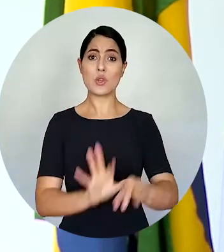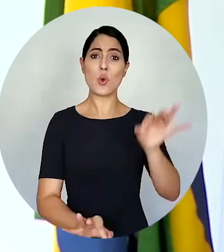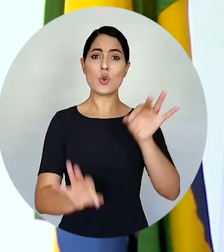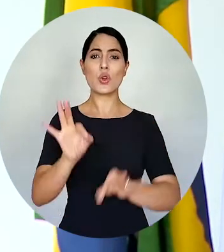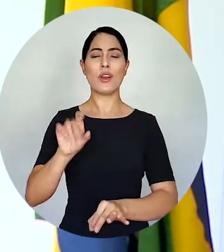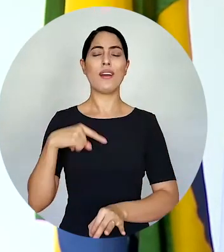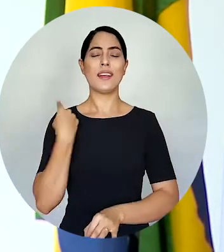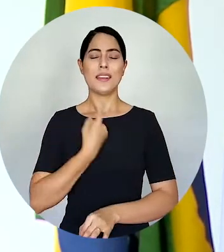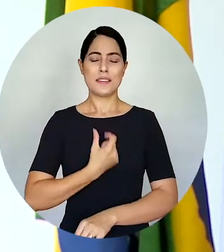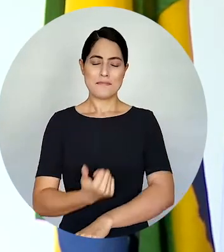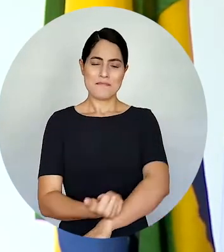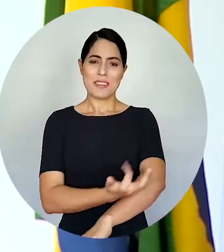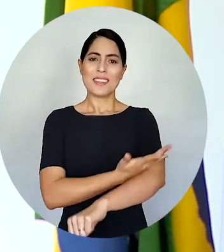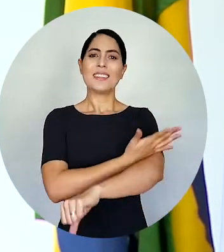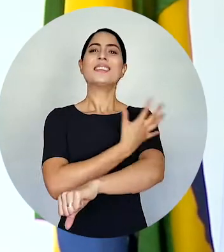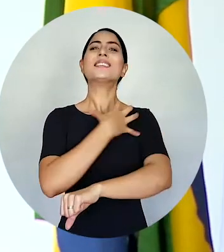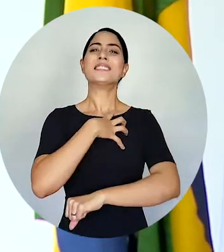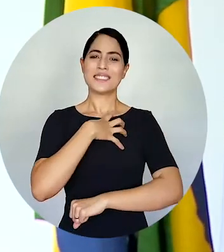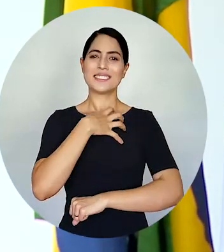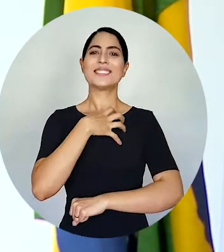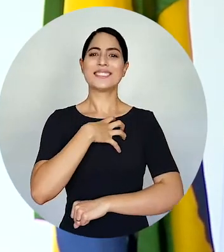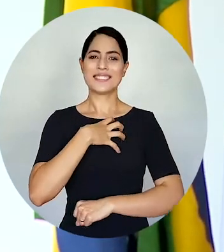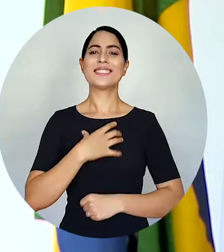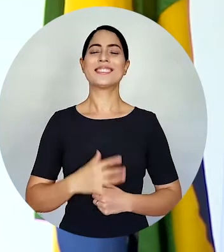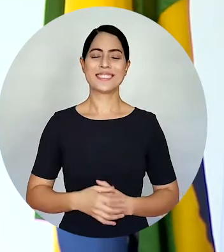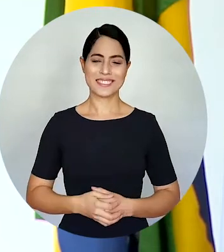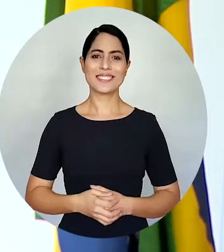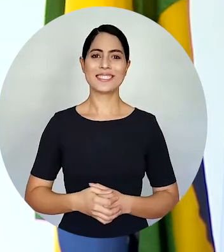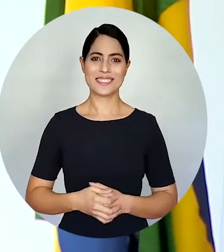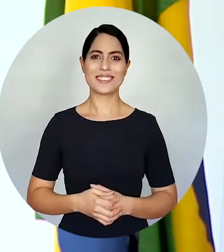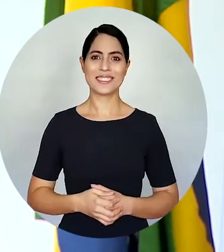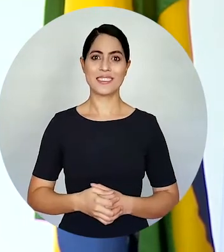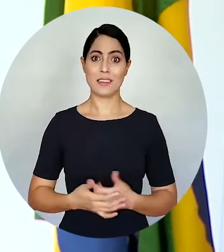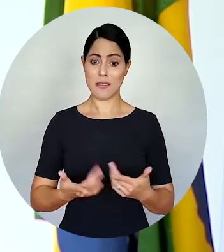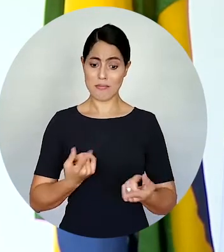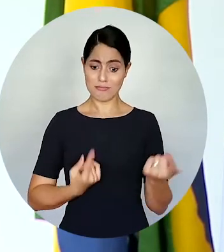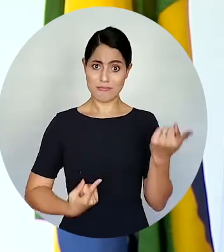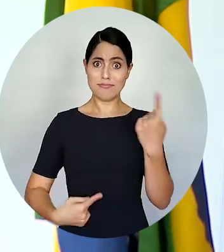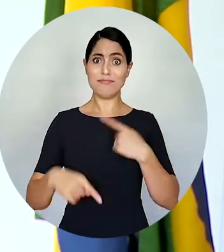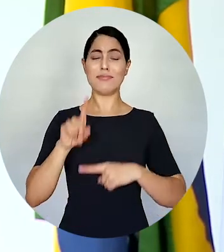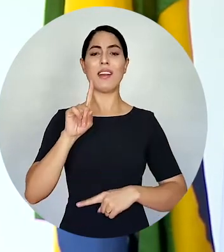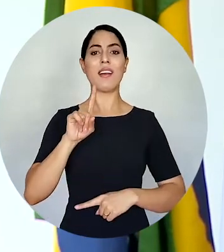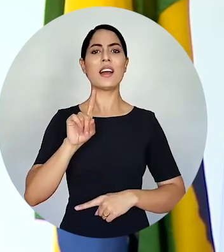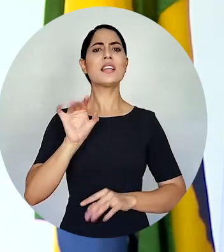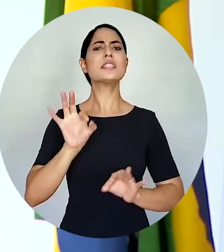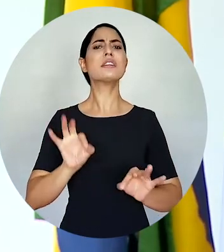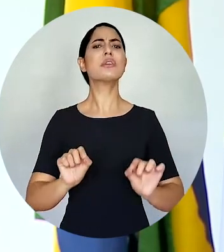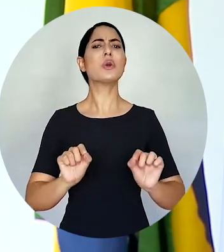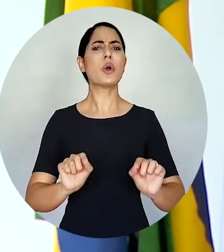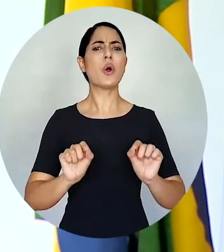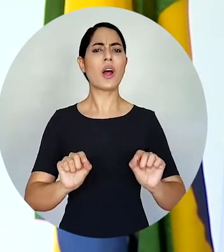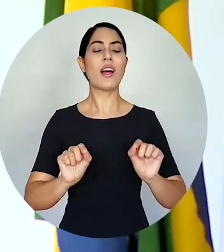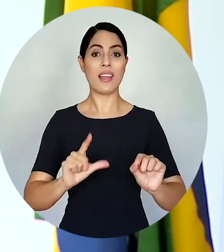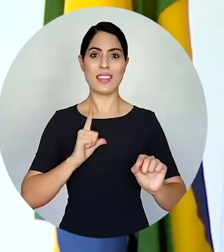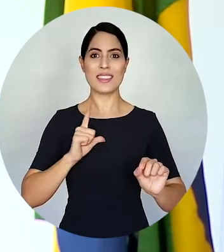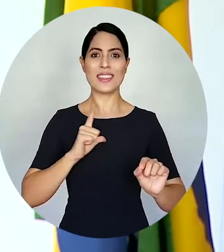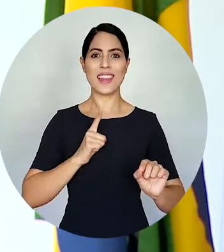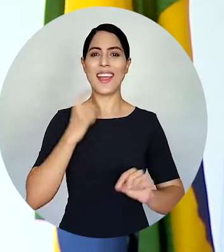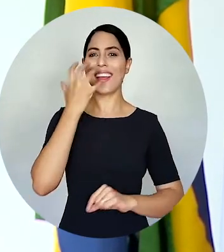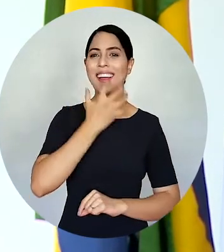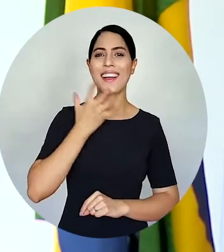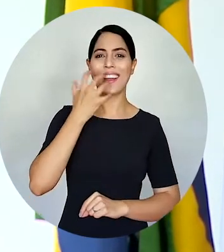mim, emocionante. Revigora. Estou certo de que, como canta nosso grande